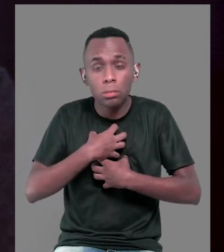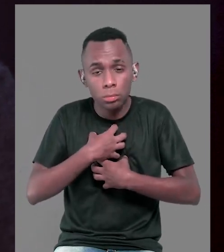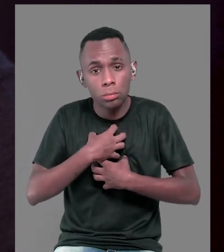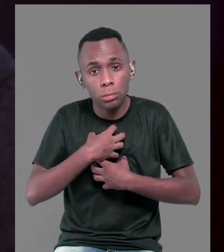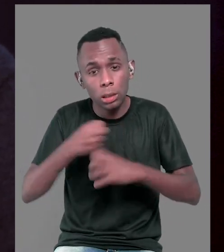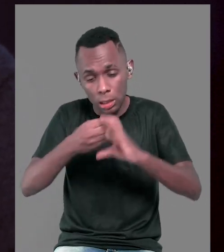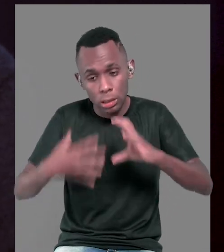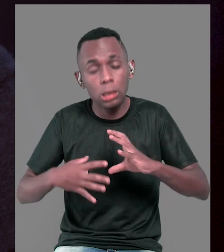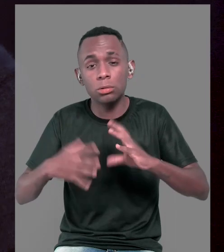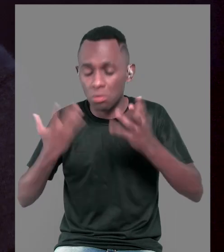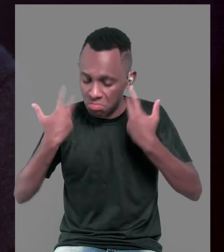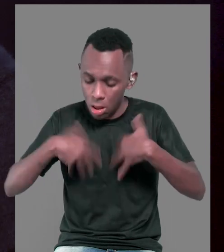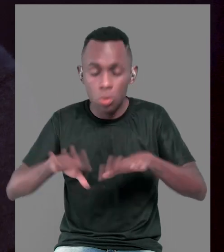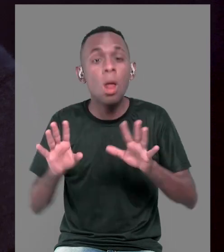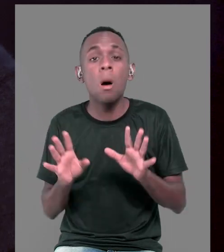eu fico